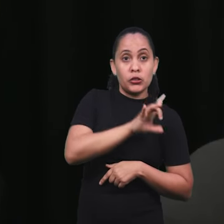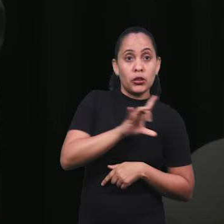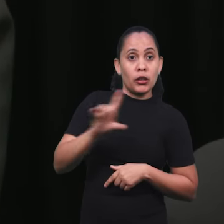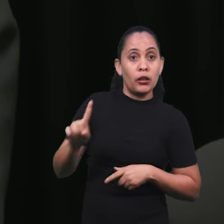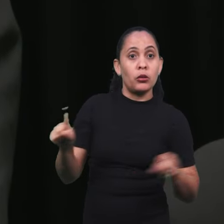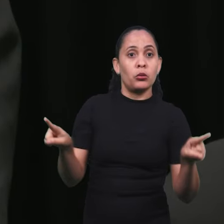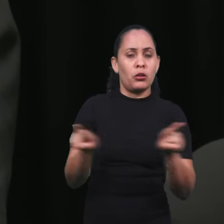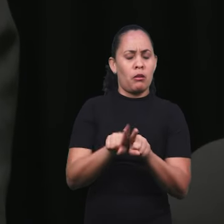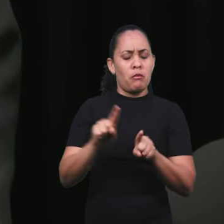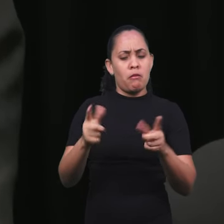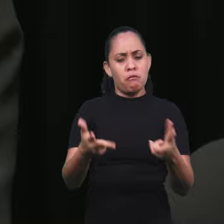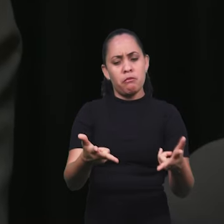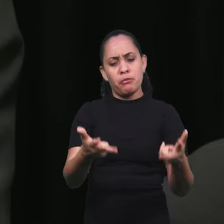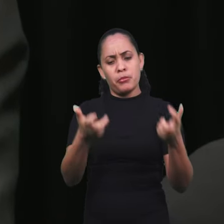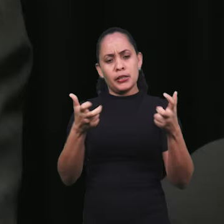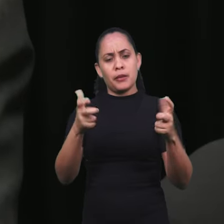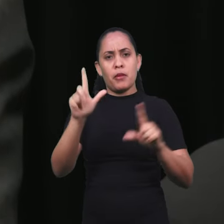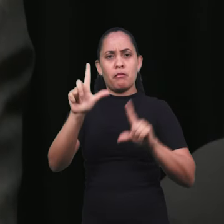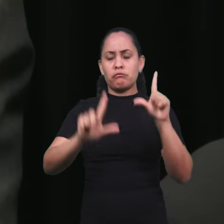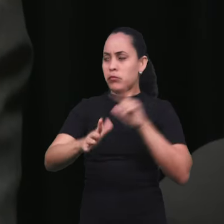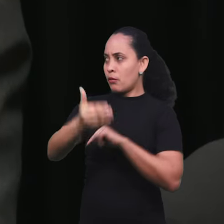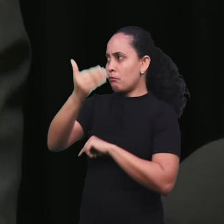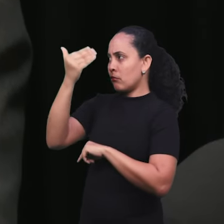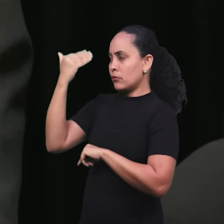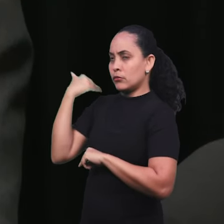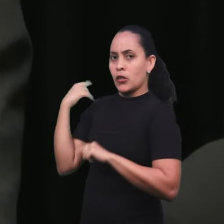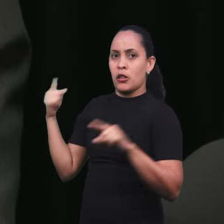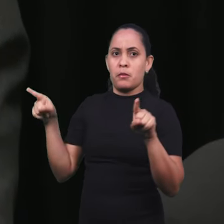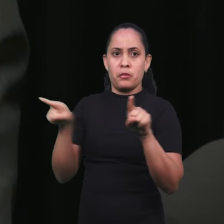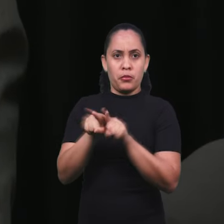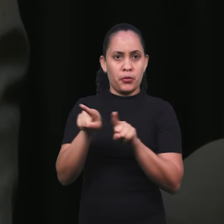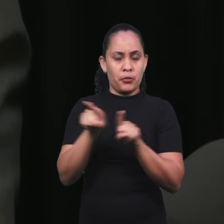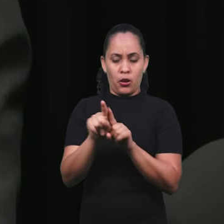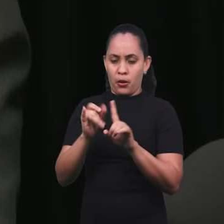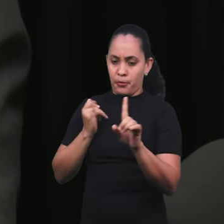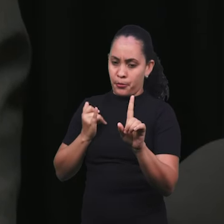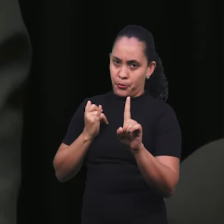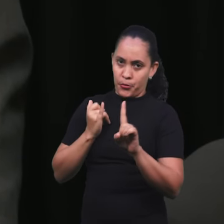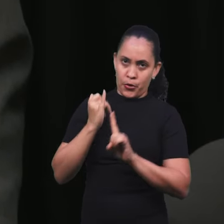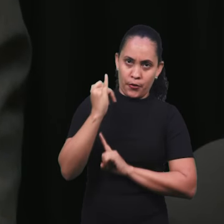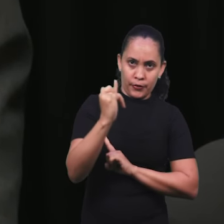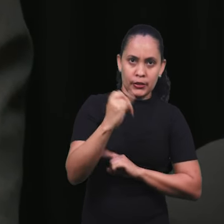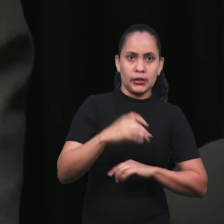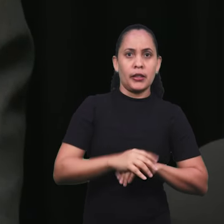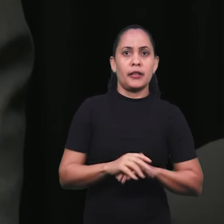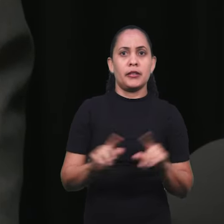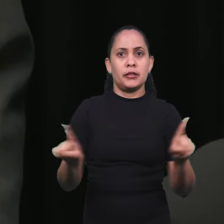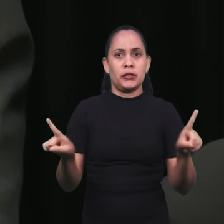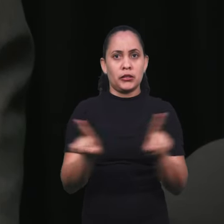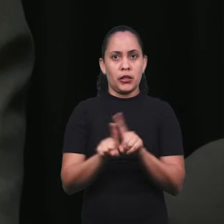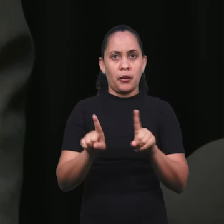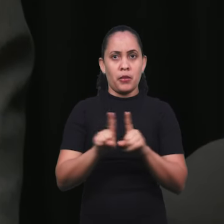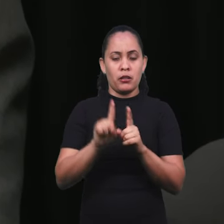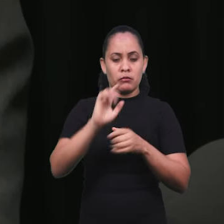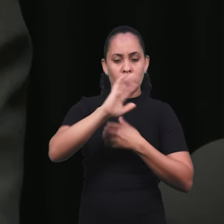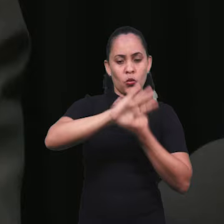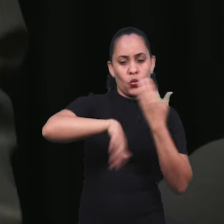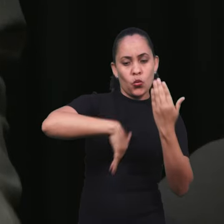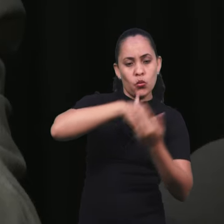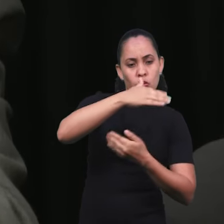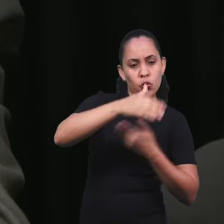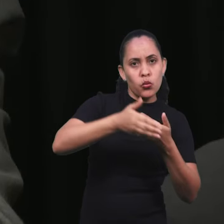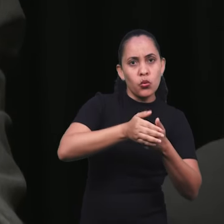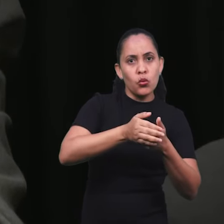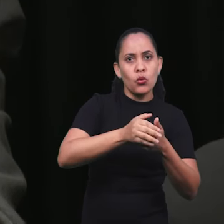um, como nós já vimos em episódios passados, a profecia do novelo de lã, né? Caindo o orvalho